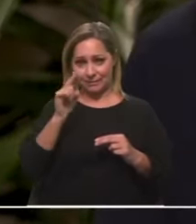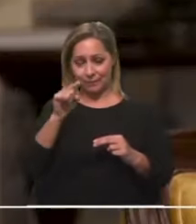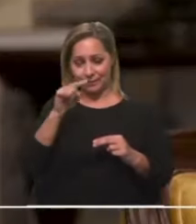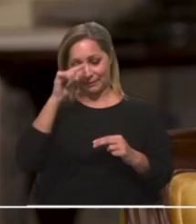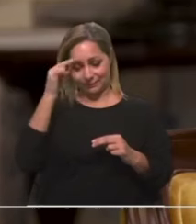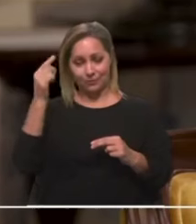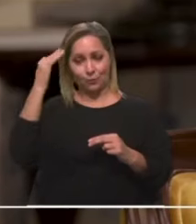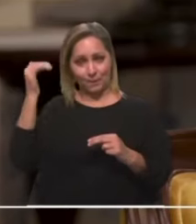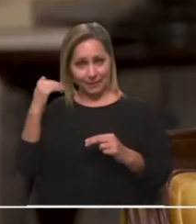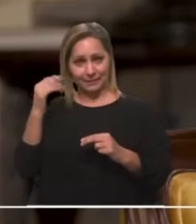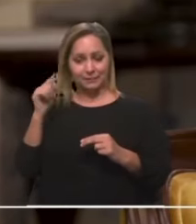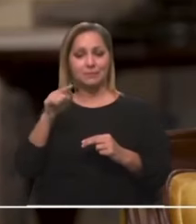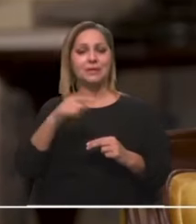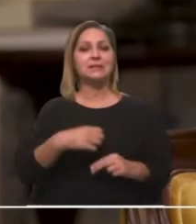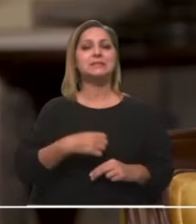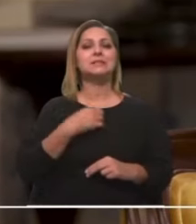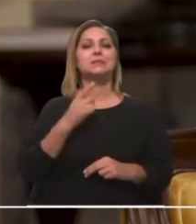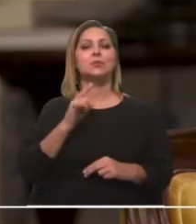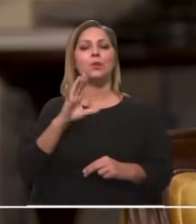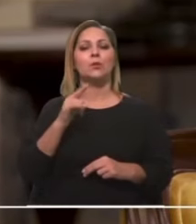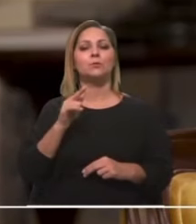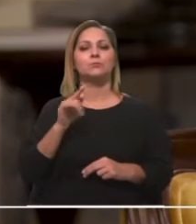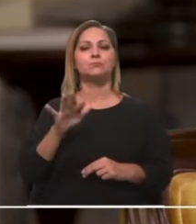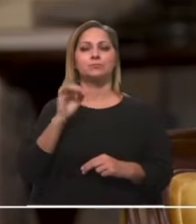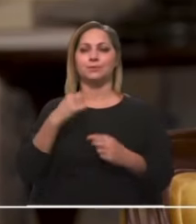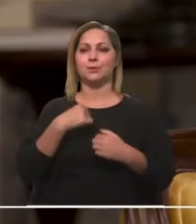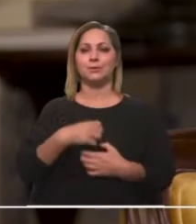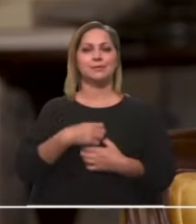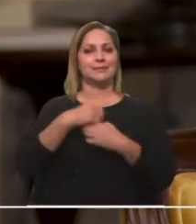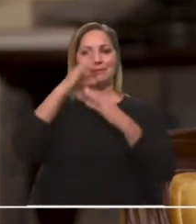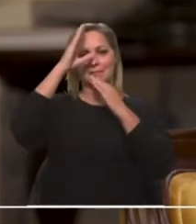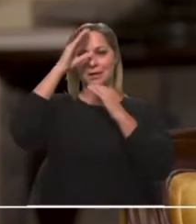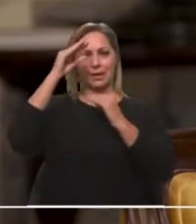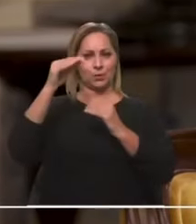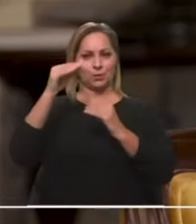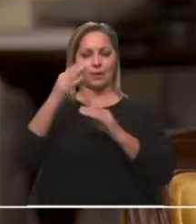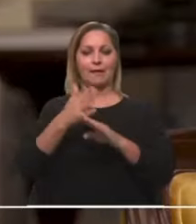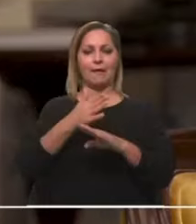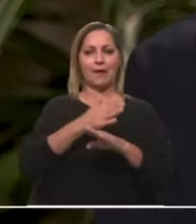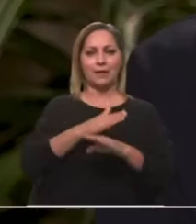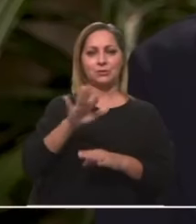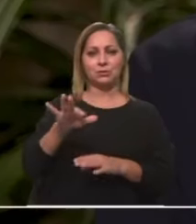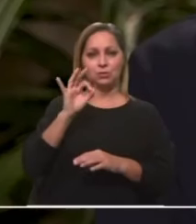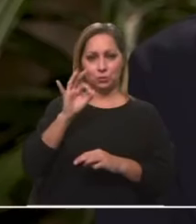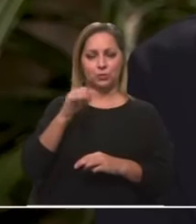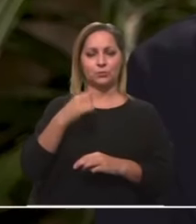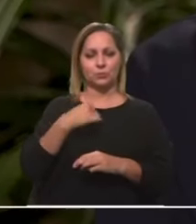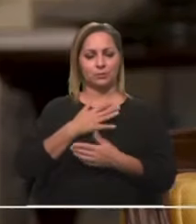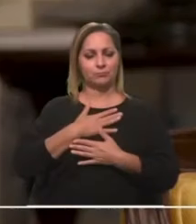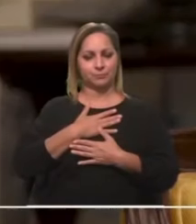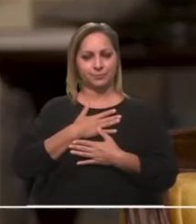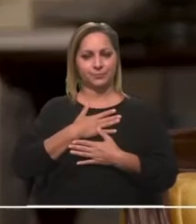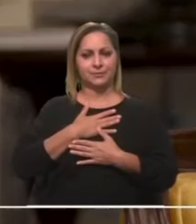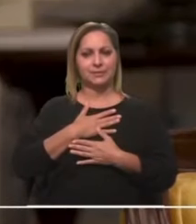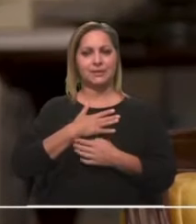sentiu? Aquilo que eu senti, na verdade, foi na rua. Quer dizer, muito antes de ser eleito Presidente da Câmara. Aliás, se eu tivesse sentido